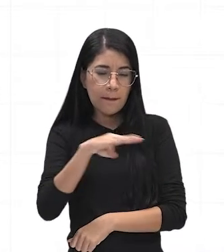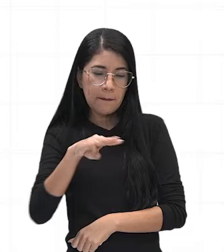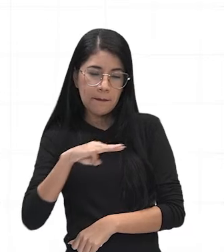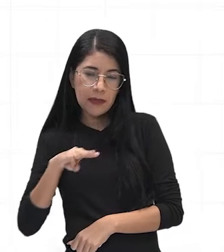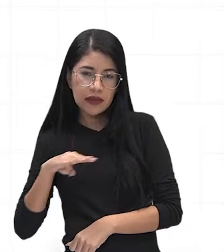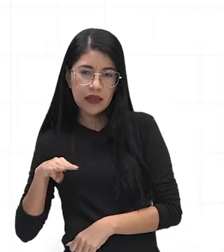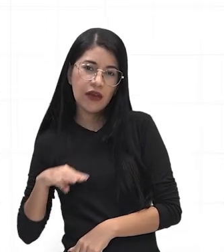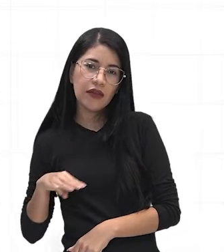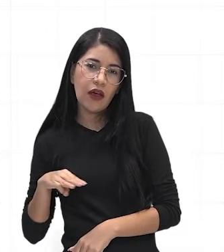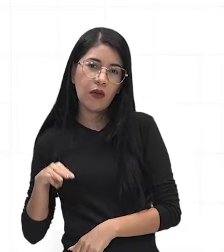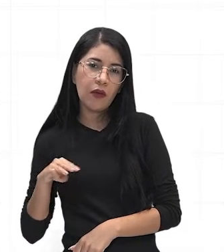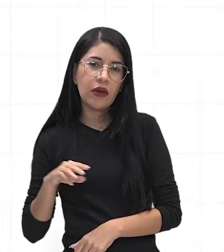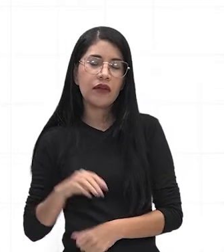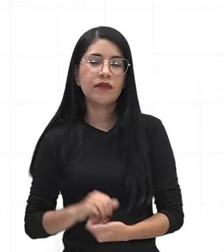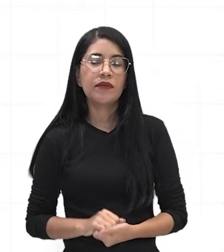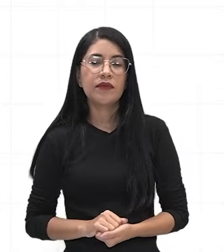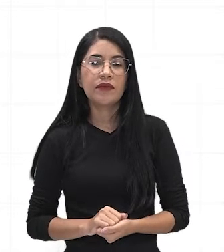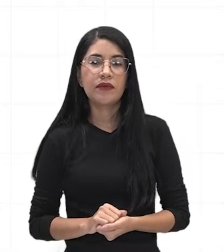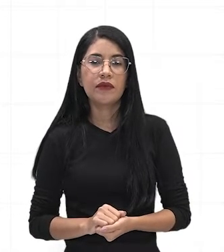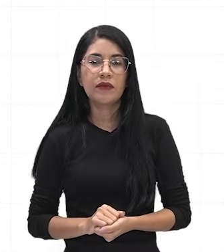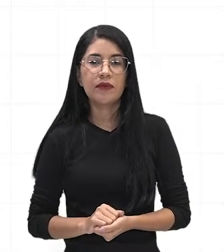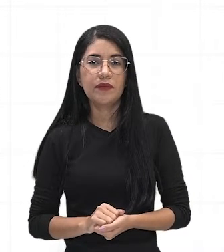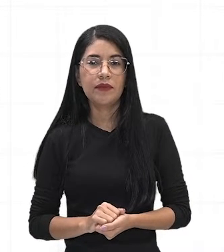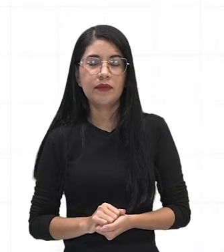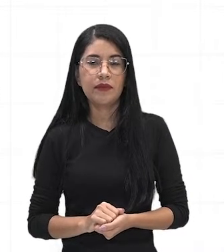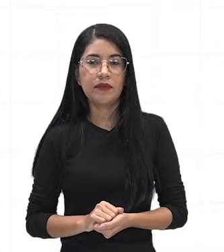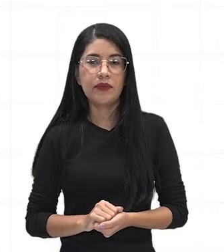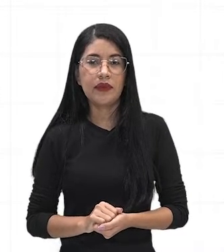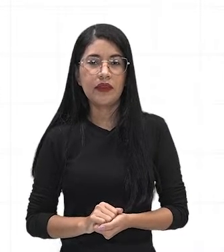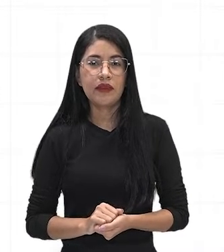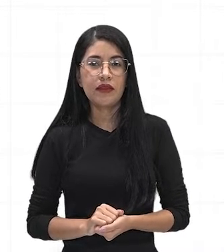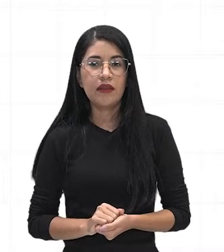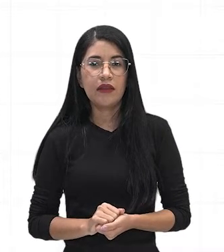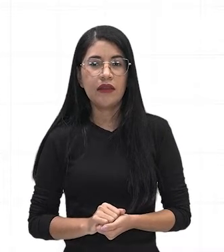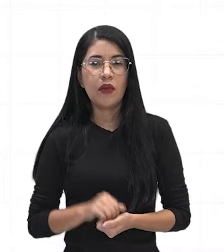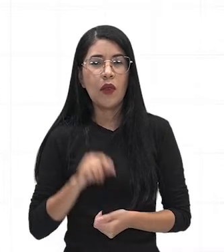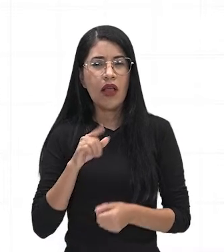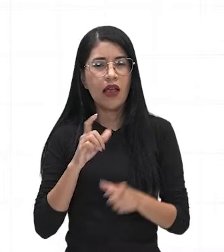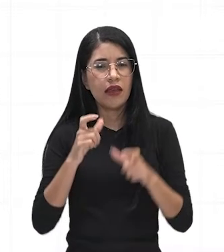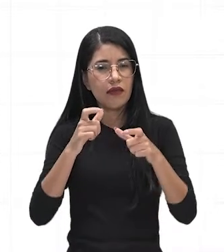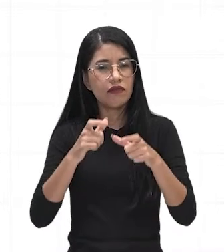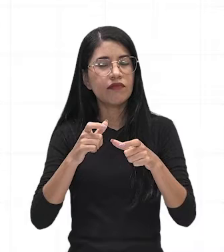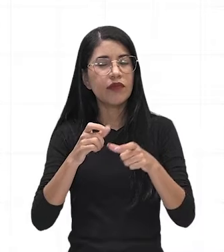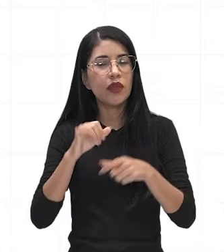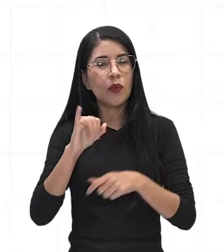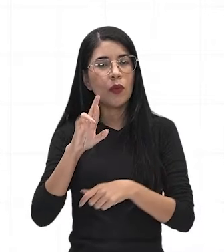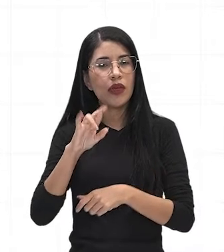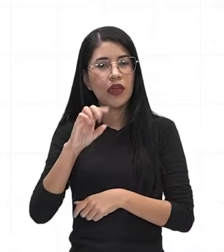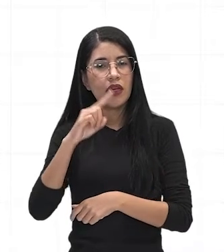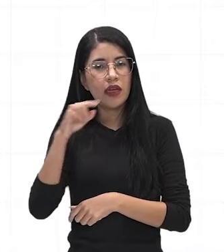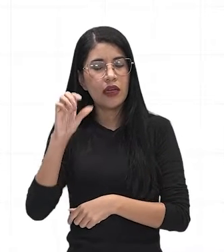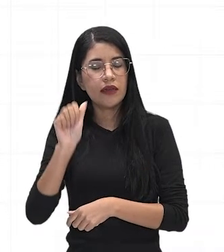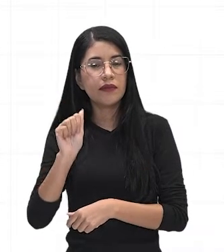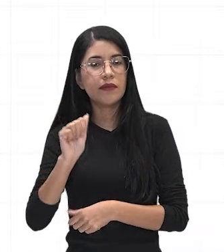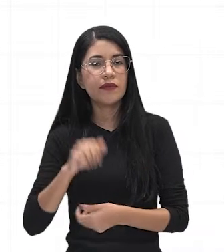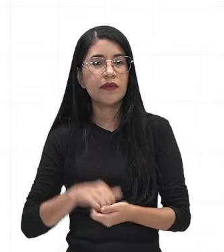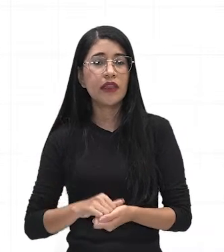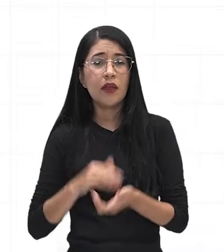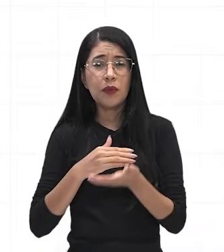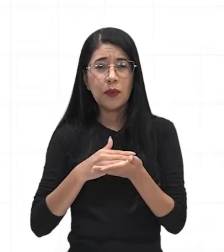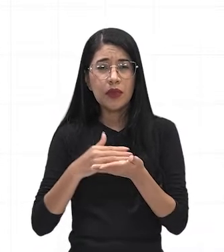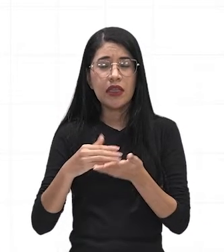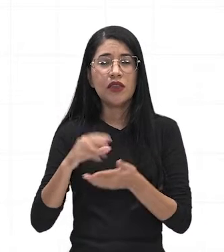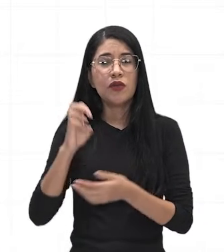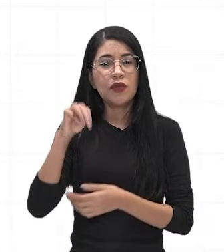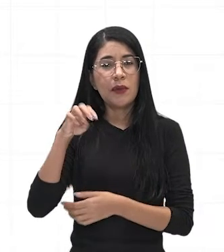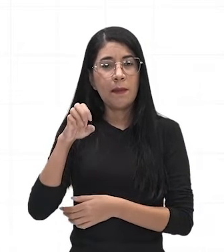está escrito Montes Zagros, tá? Então é ali que fica o Irã. Vamos acompanhar ali comigo. No início, então, os medos,